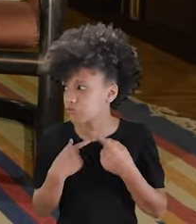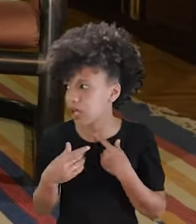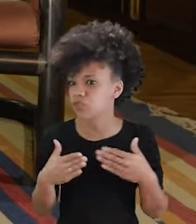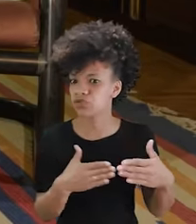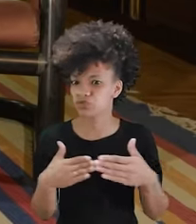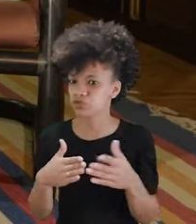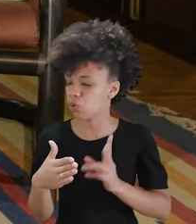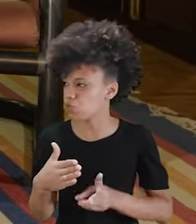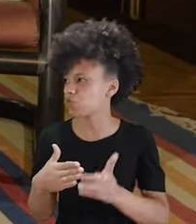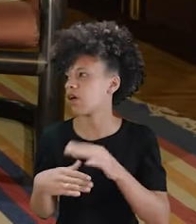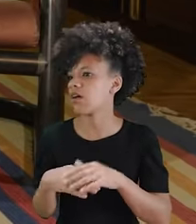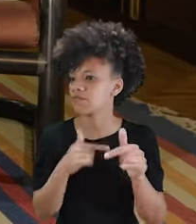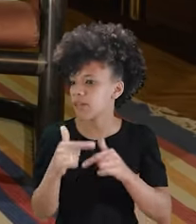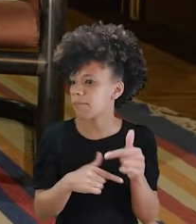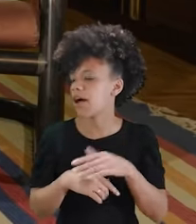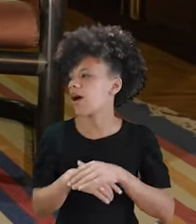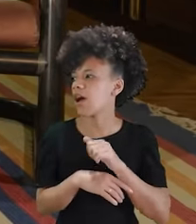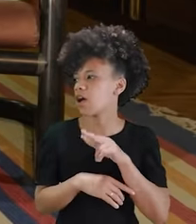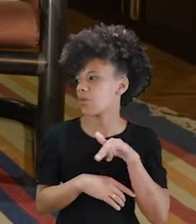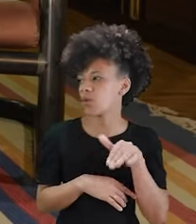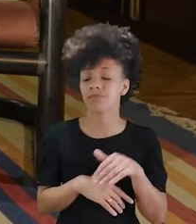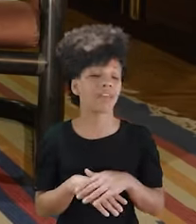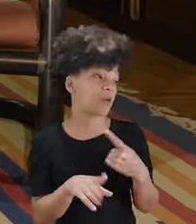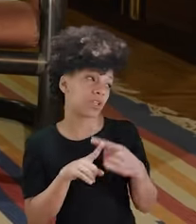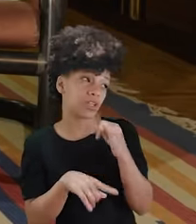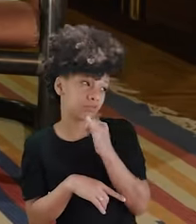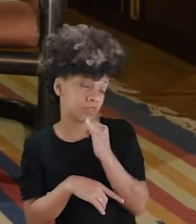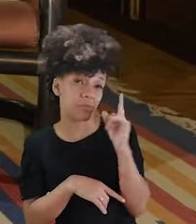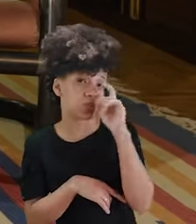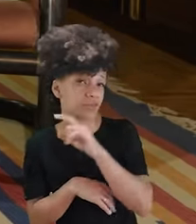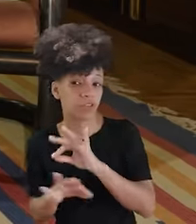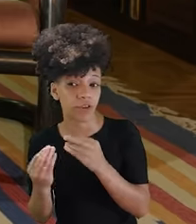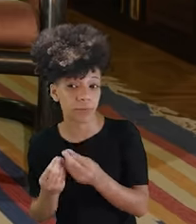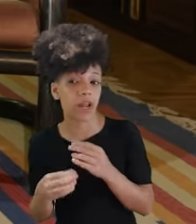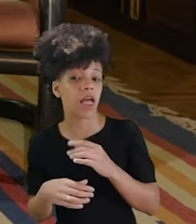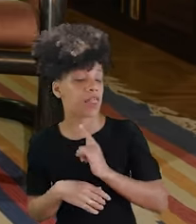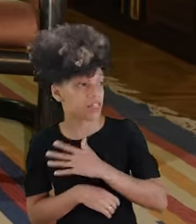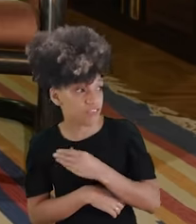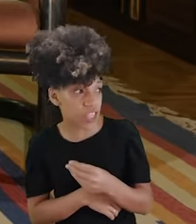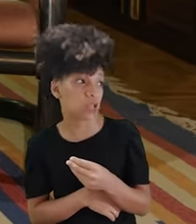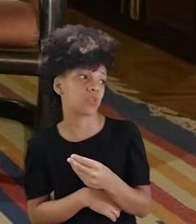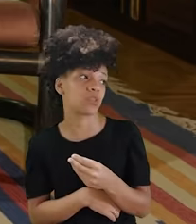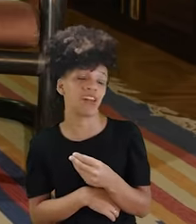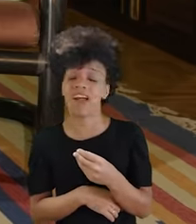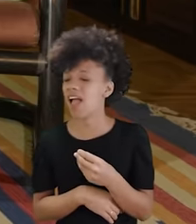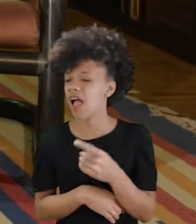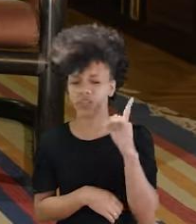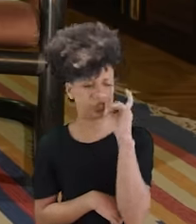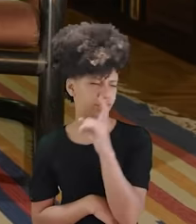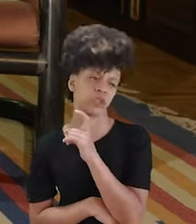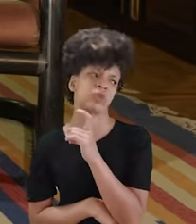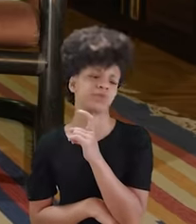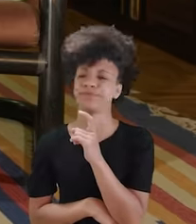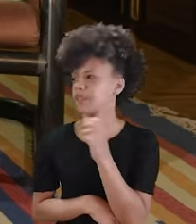para quem tem família que é casado tem filhos suportar muito difícil por aí imagina que as pessoas que estão lá não tem filhos tem então